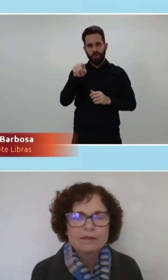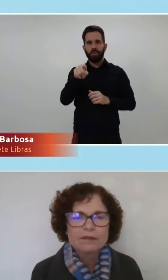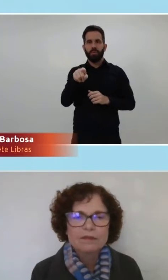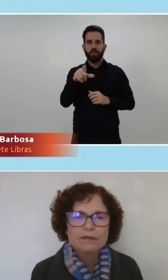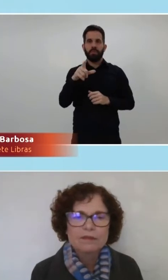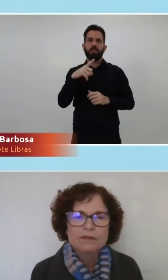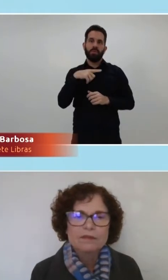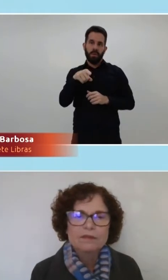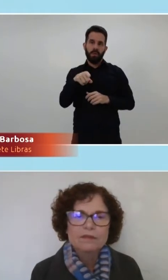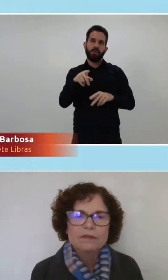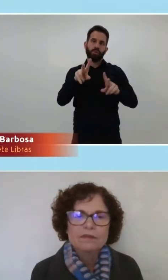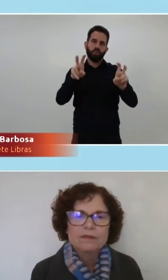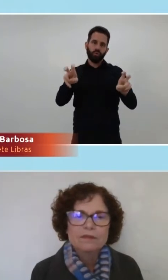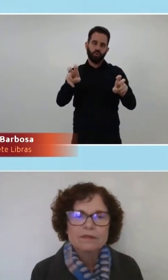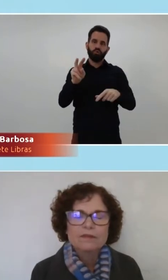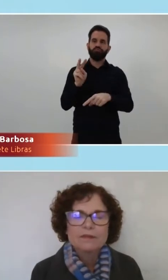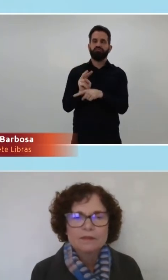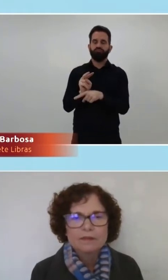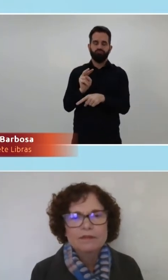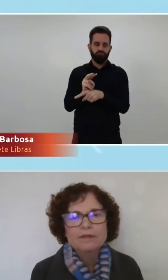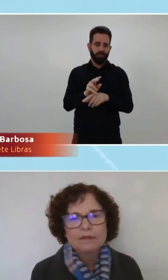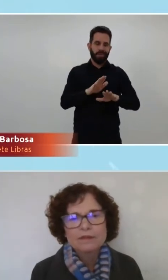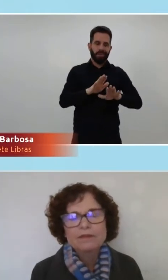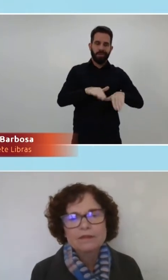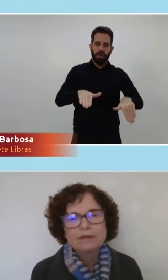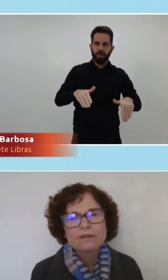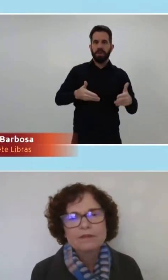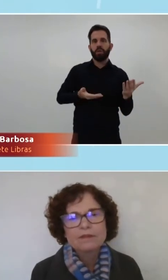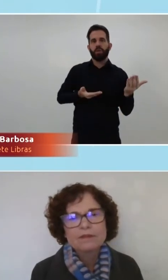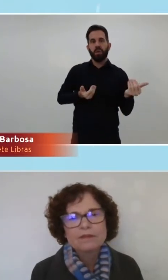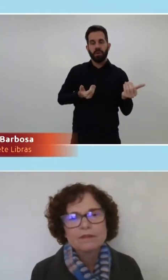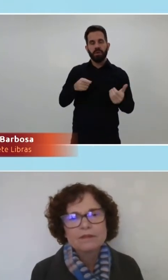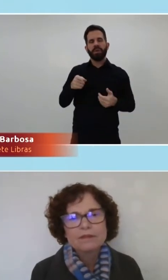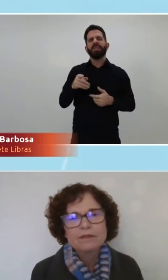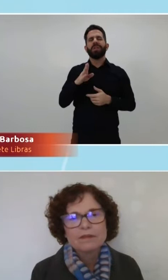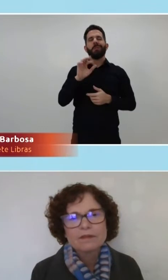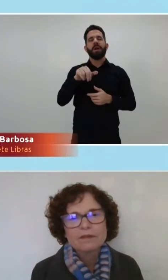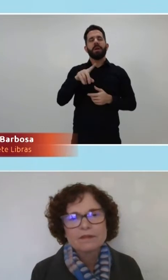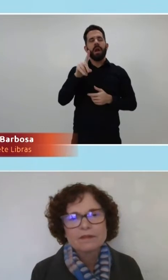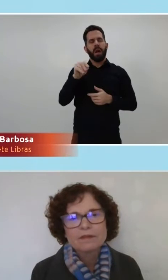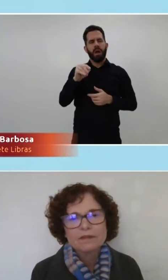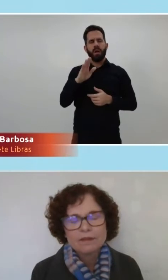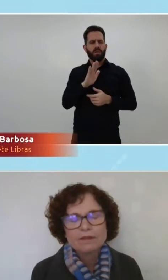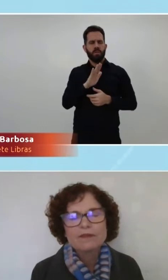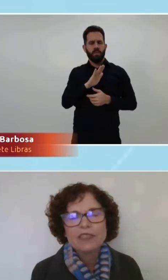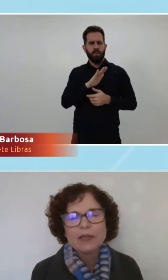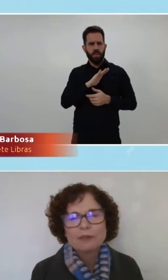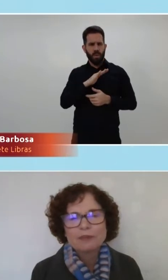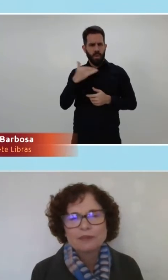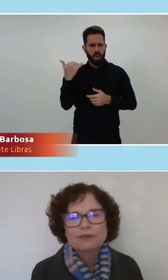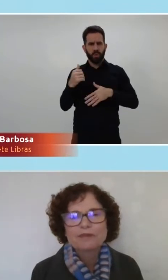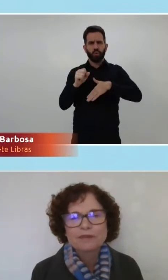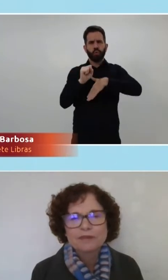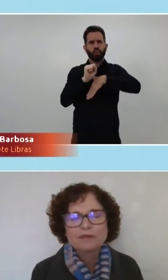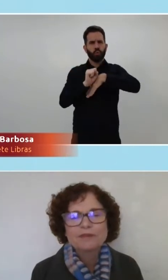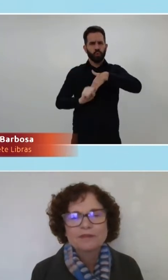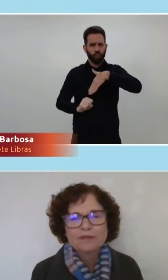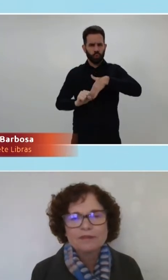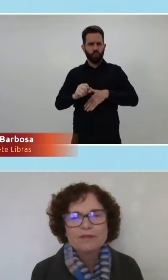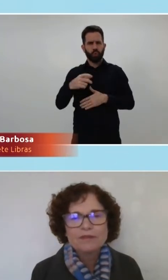casos de violência. O menino Bernardo que foi morto, né, no sul do país, se não me engano, morto pela madrasta, né, com a ajuda de uma